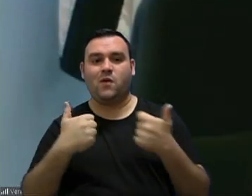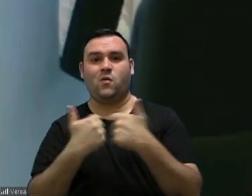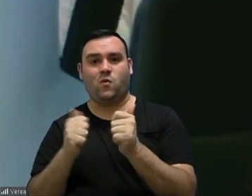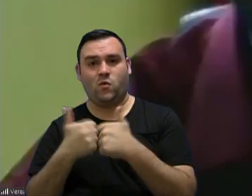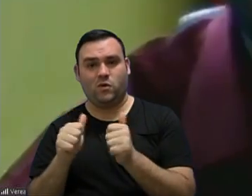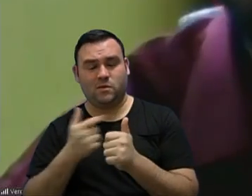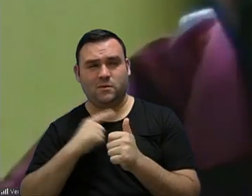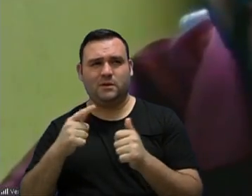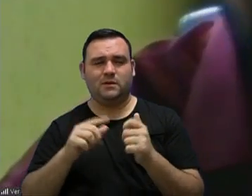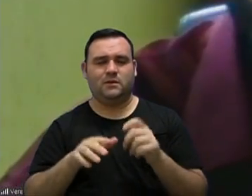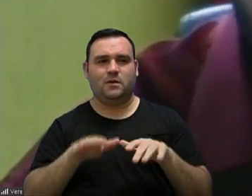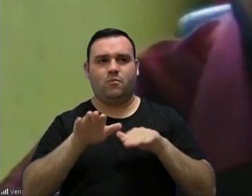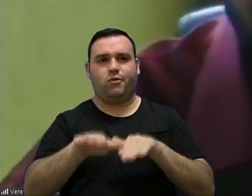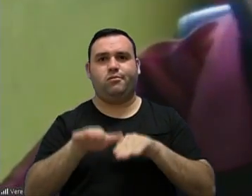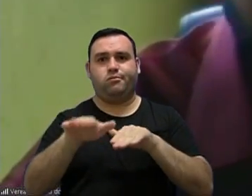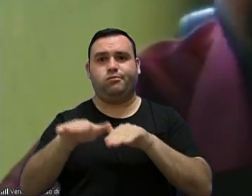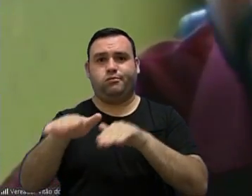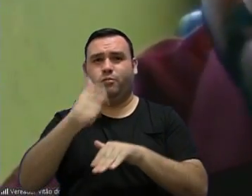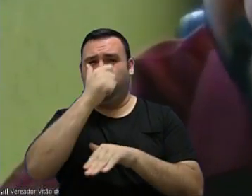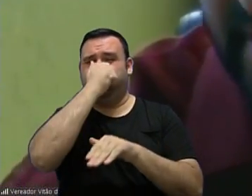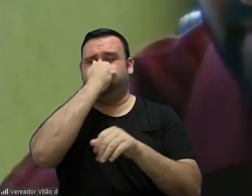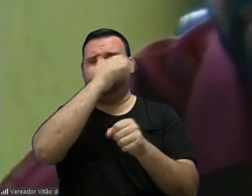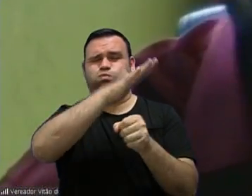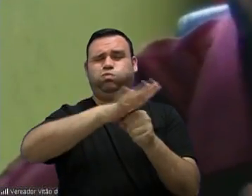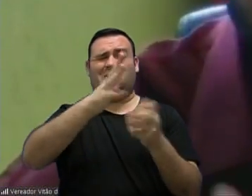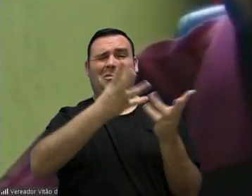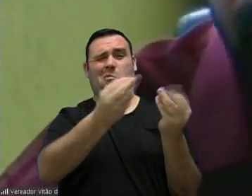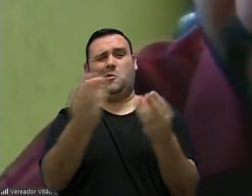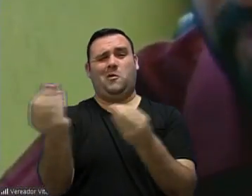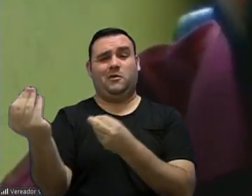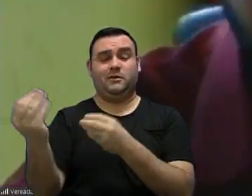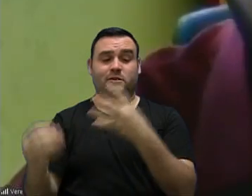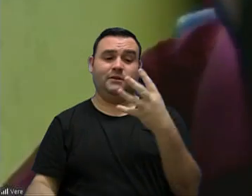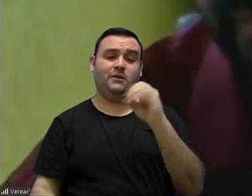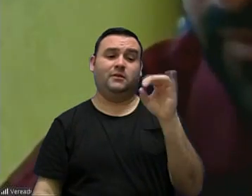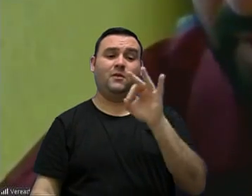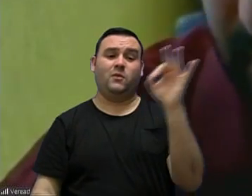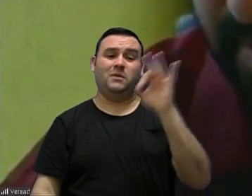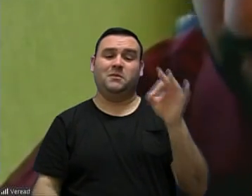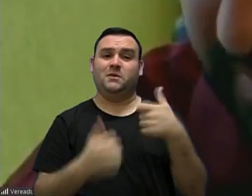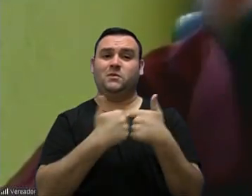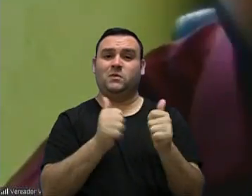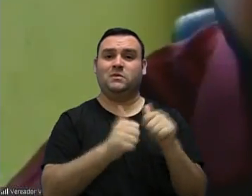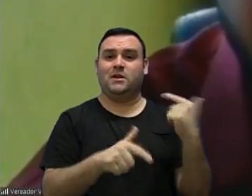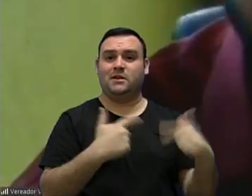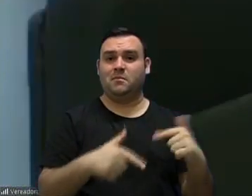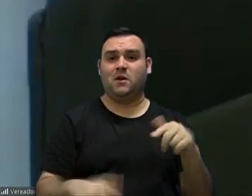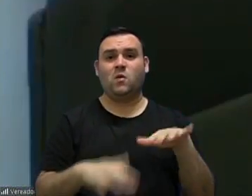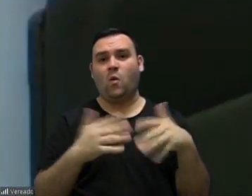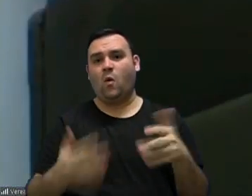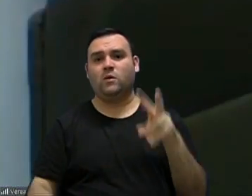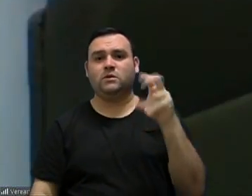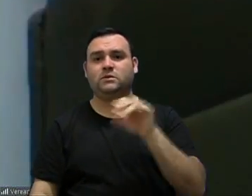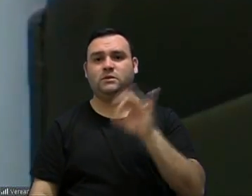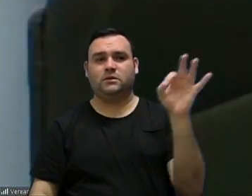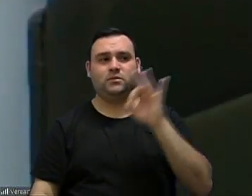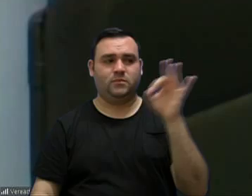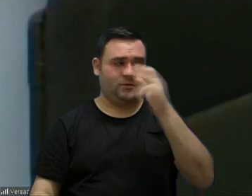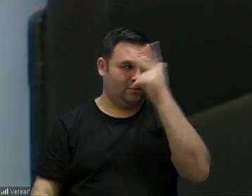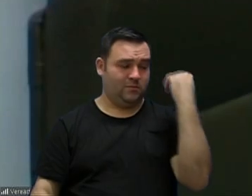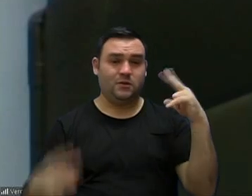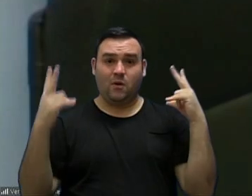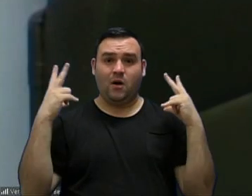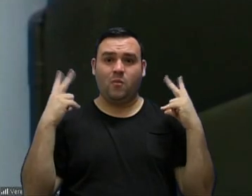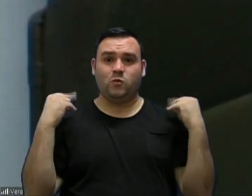vê a frota aí, o ônibus abarrotado de gente, e só 40% da frota funcionando, 50%, motoristas